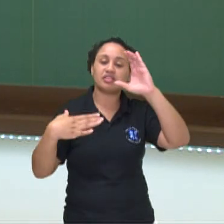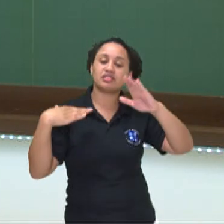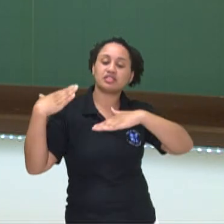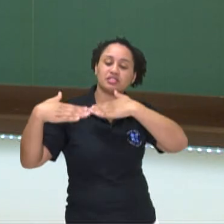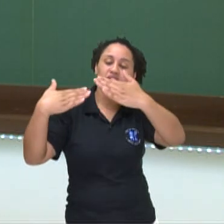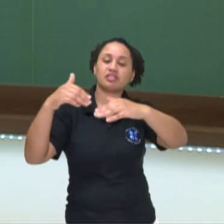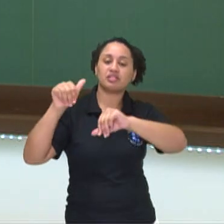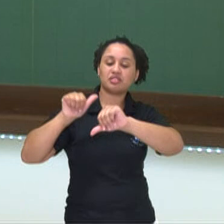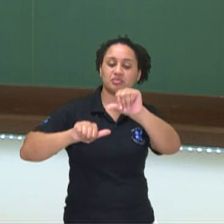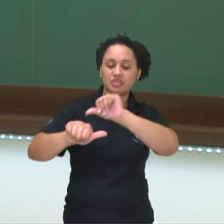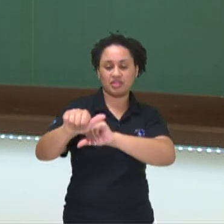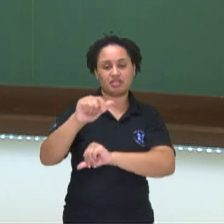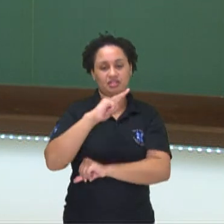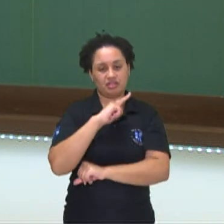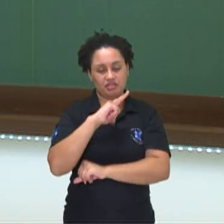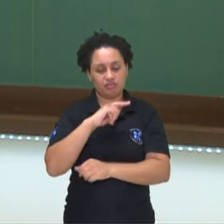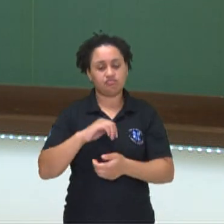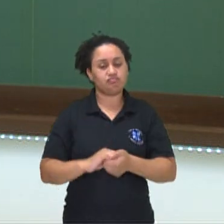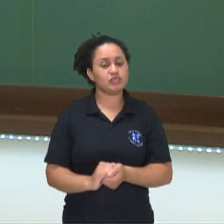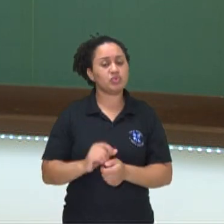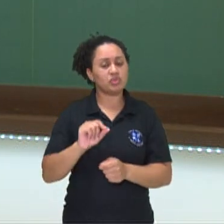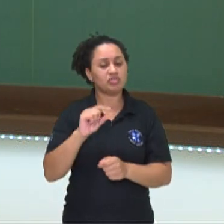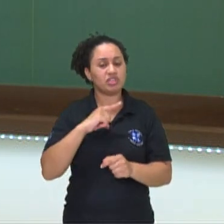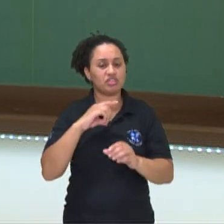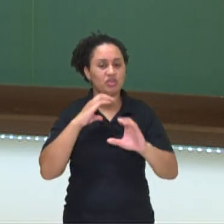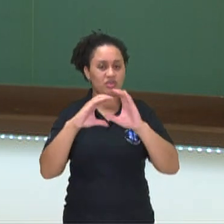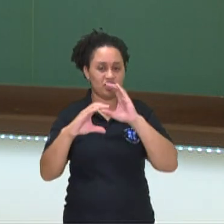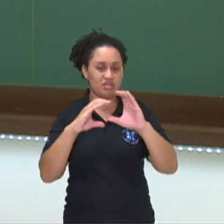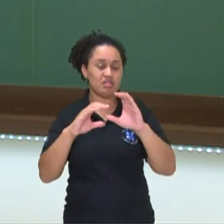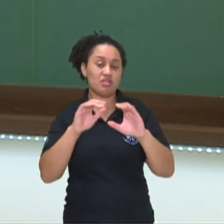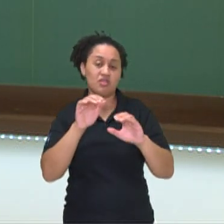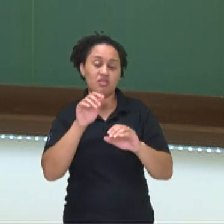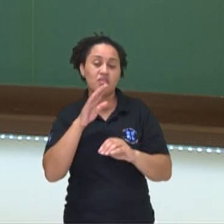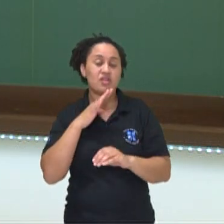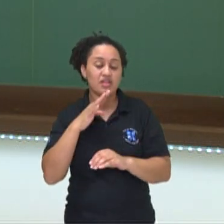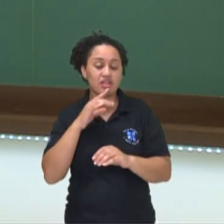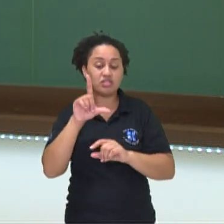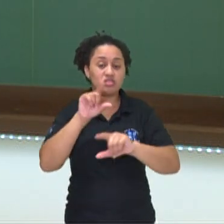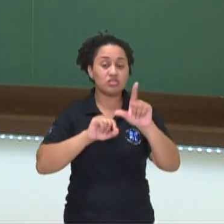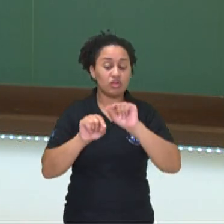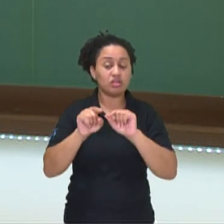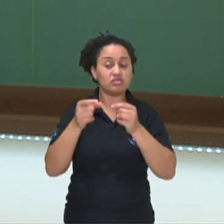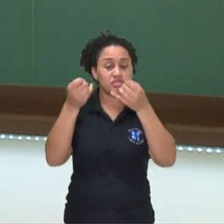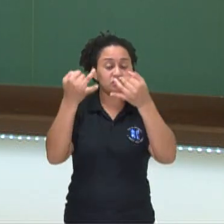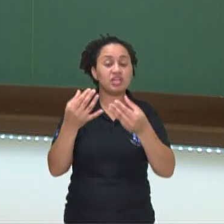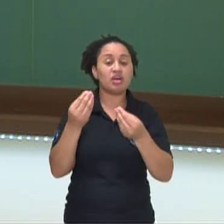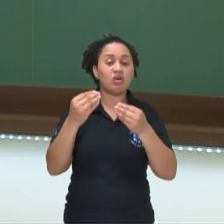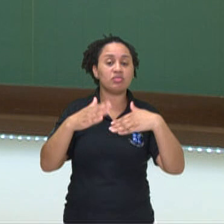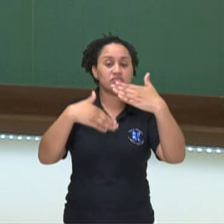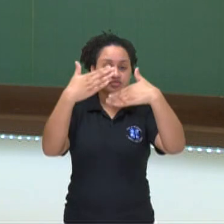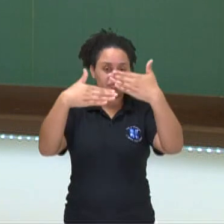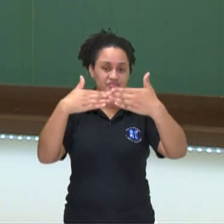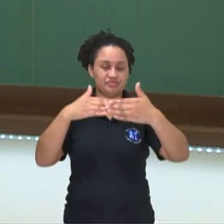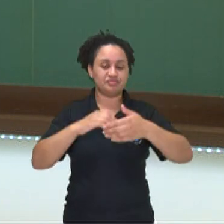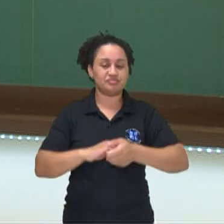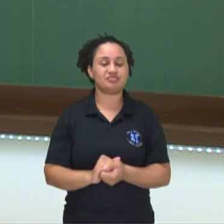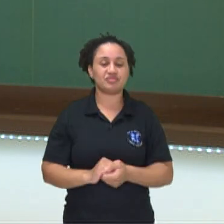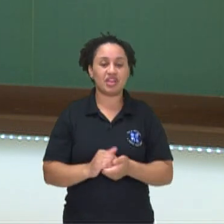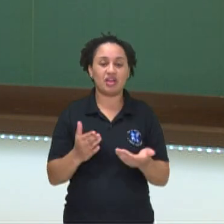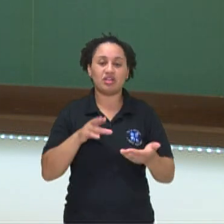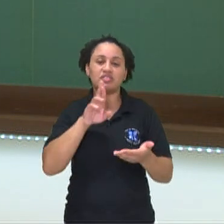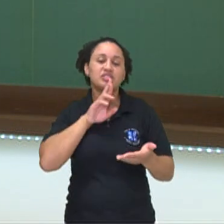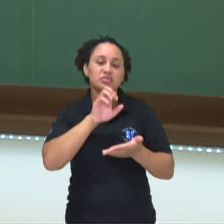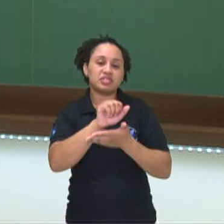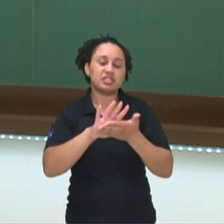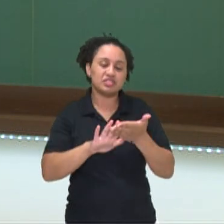evolução. Dos meios de comunicação que você conhece, escolhe um e fale um pouquinho de como ele evoluiu ao longo do tempo. O reloginho vai aparecer